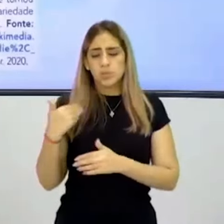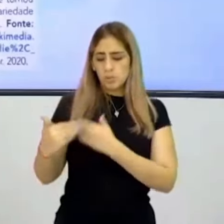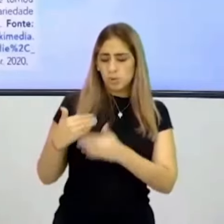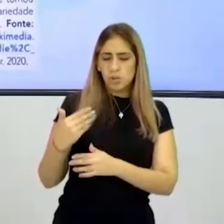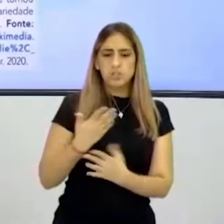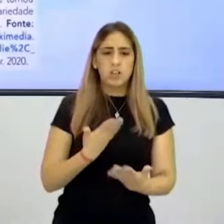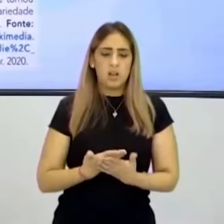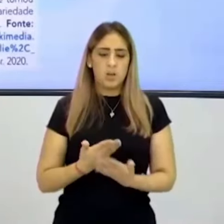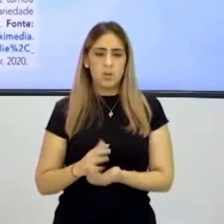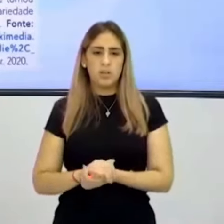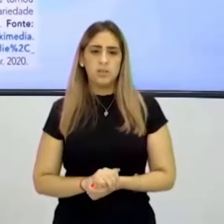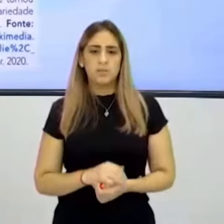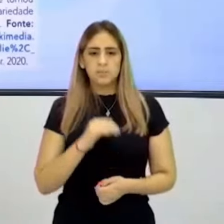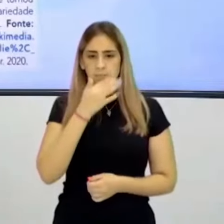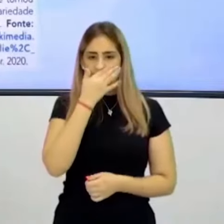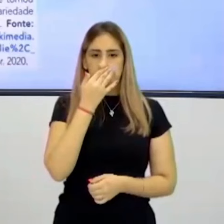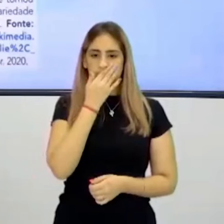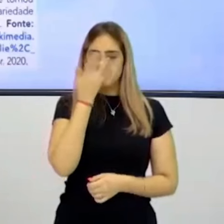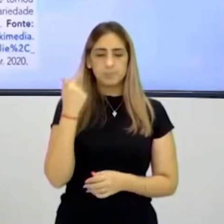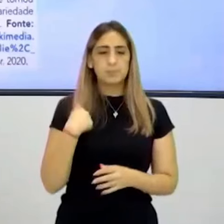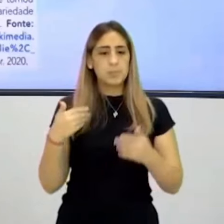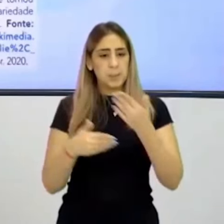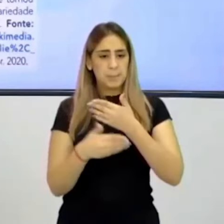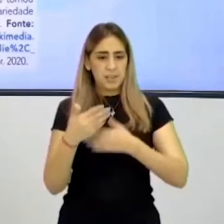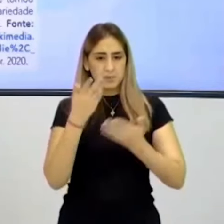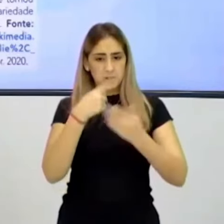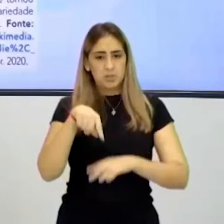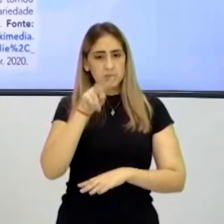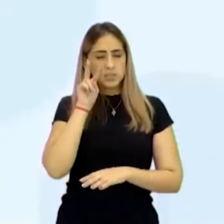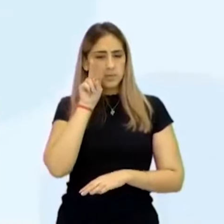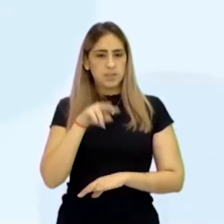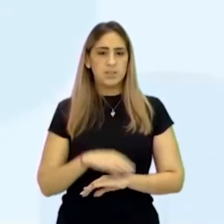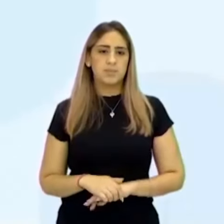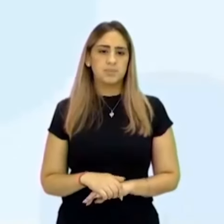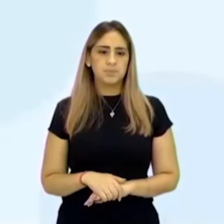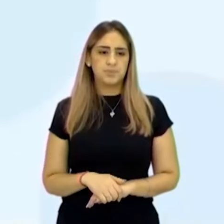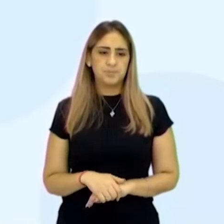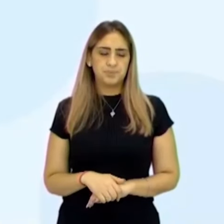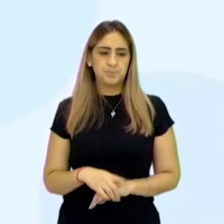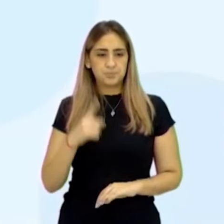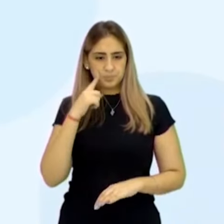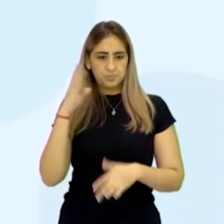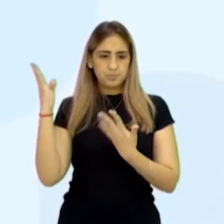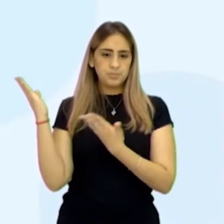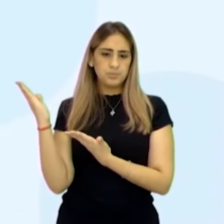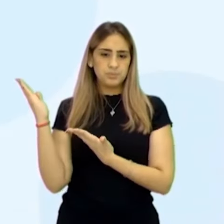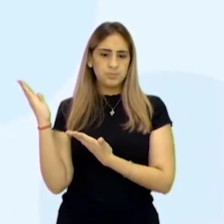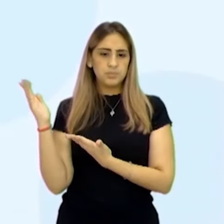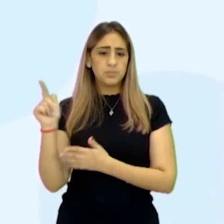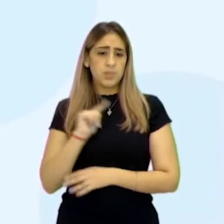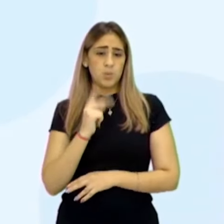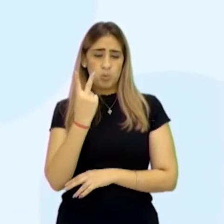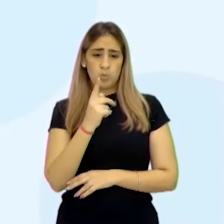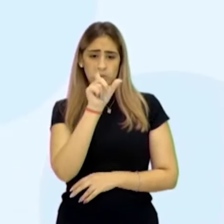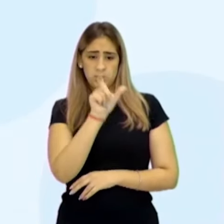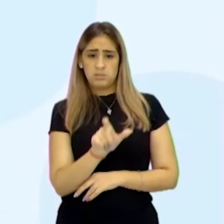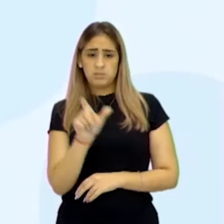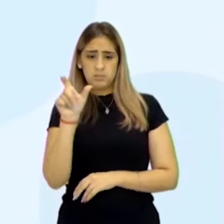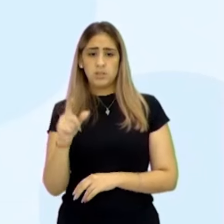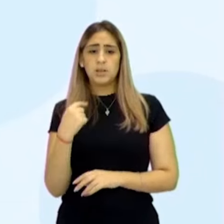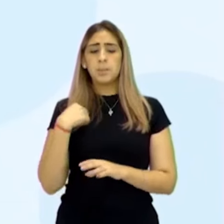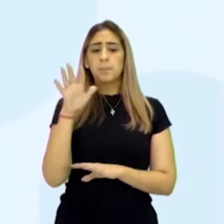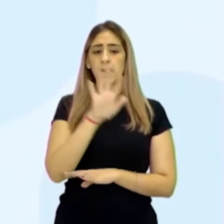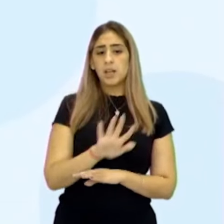aula. Então, eu vou colocar essas imagens para vocês. Dá uma olhadinha aí na tela. Olha lá. Temos duas imagens, né? Imagem